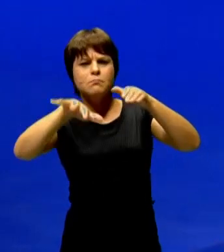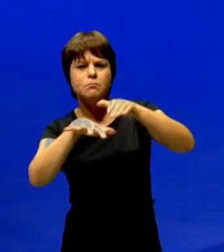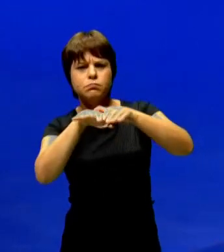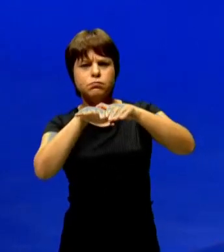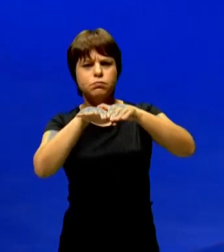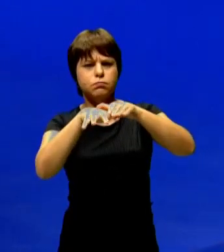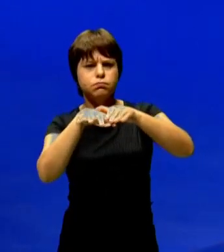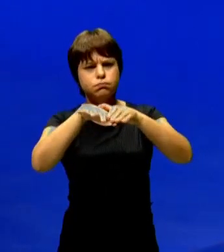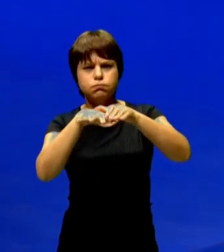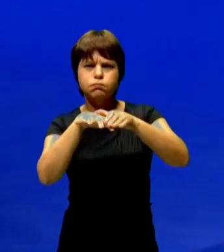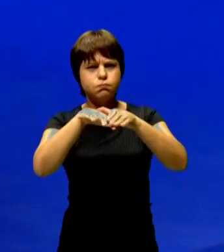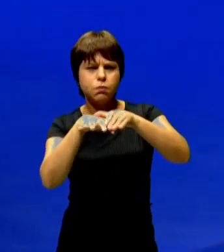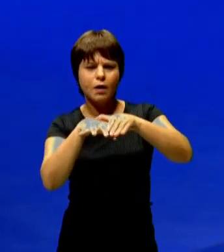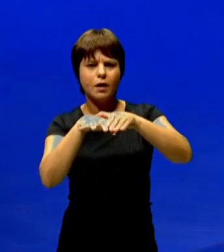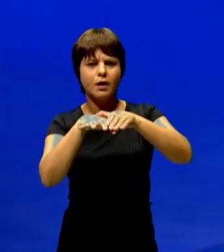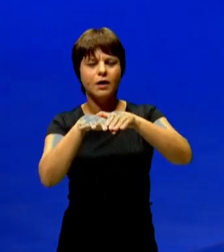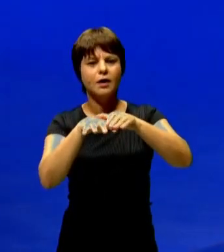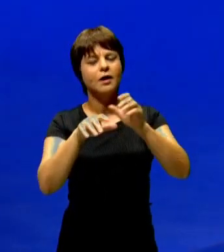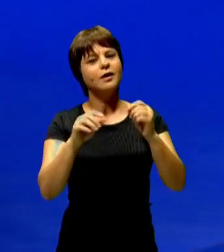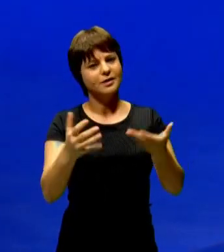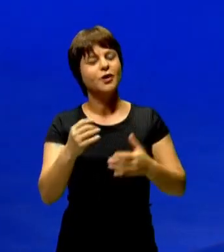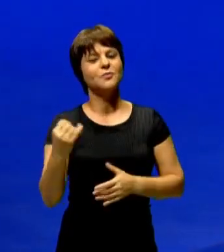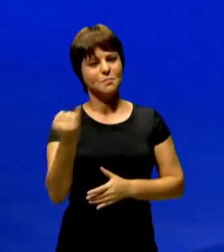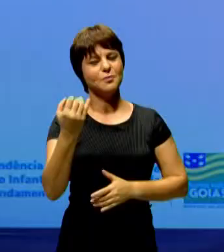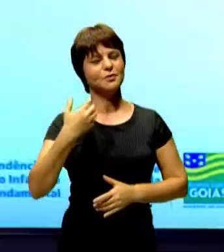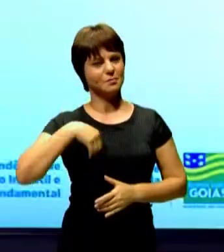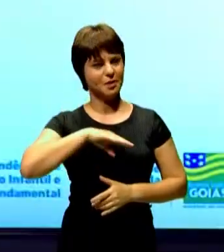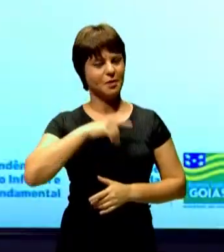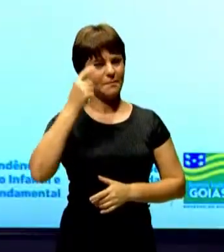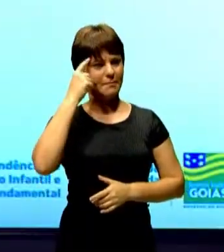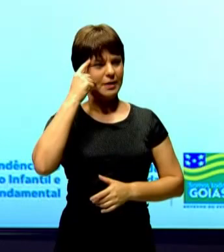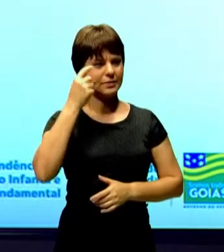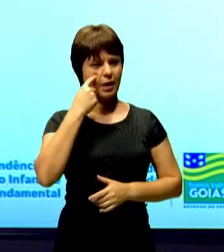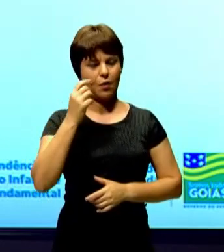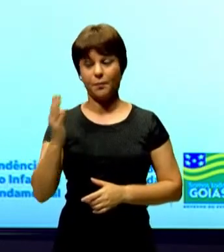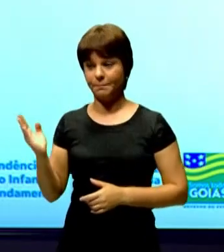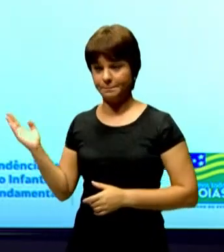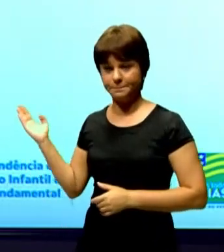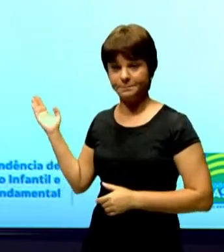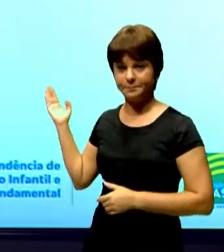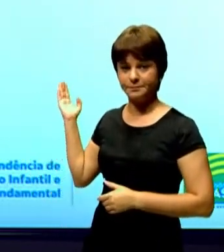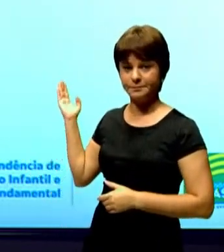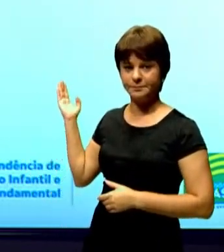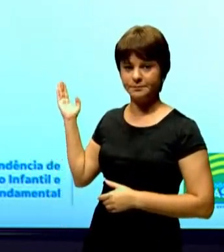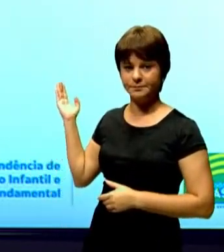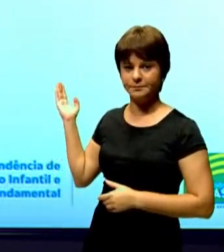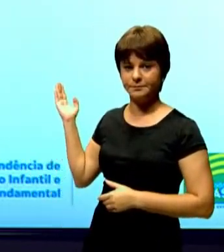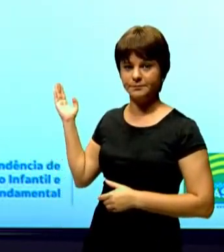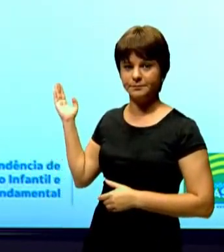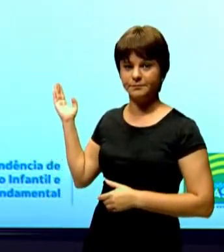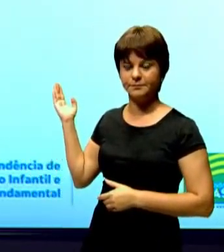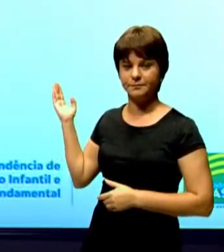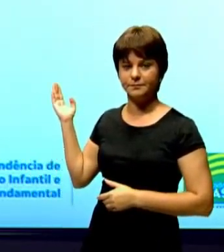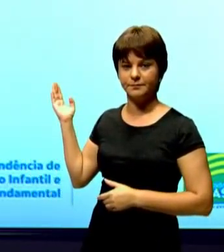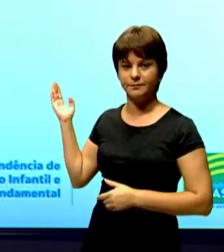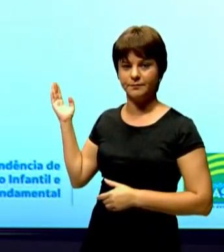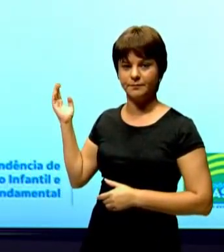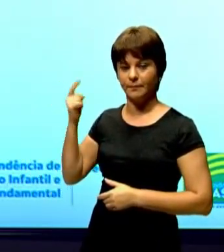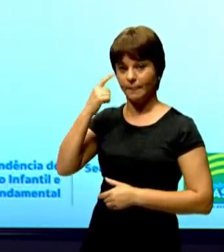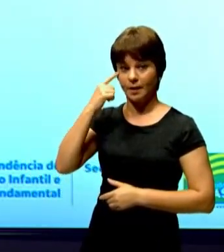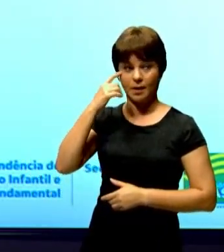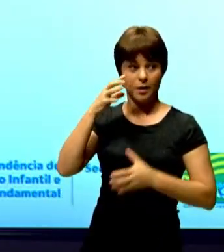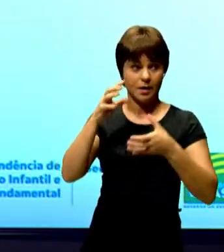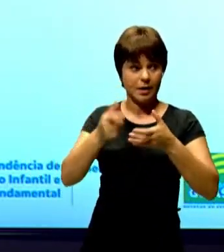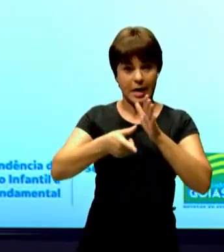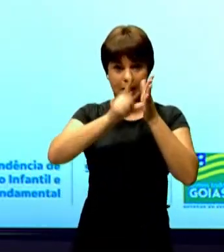é mais fluida. Uma coisa importante para a gente pensar está nessa animação aqui, ó. Eu tenho a observação de que, primeiro, estava o continente